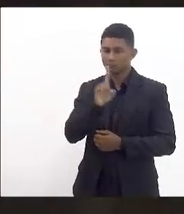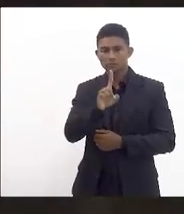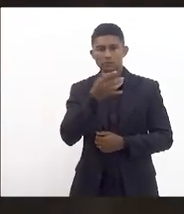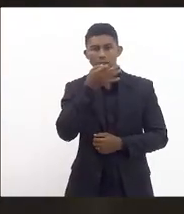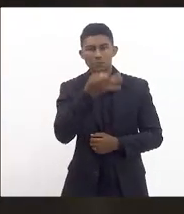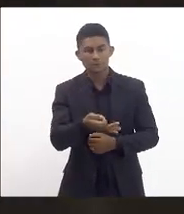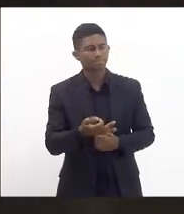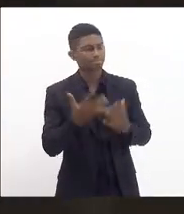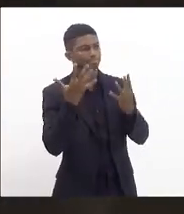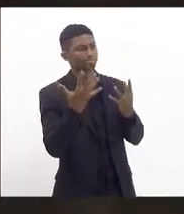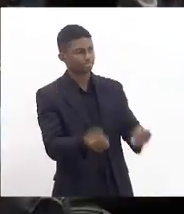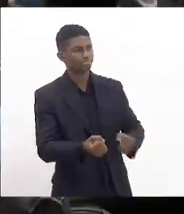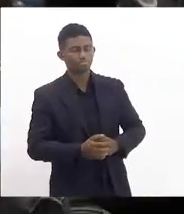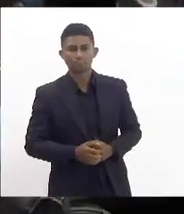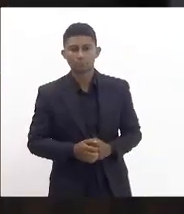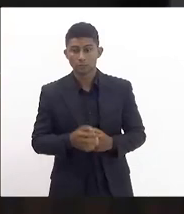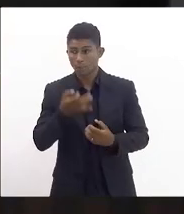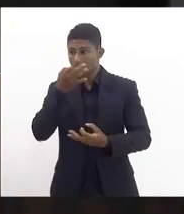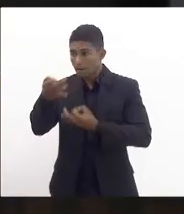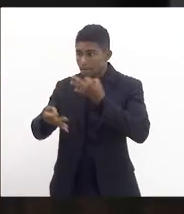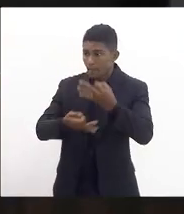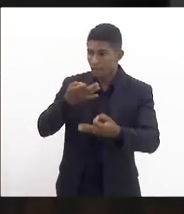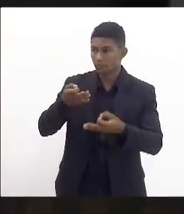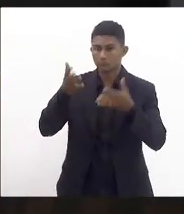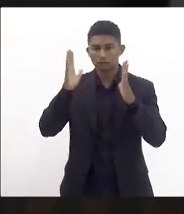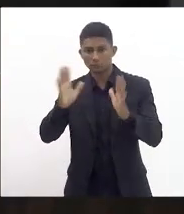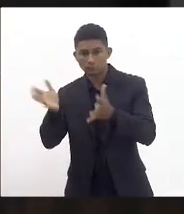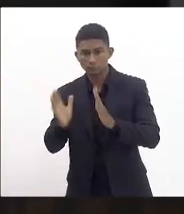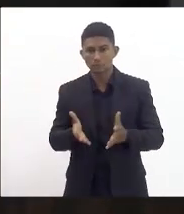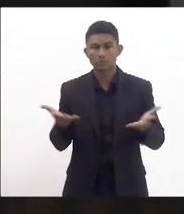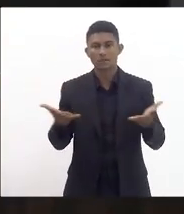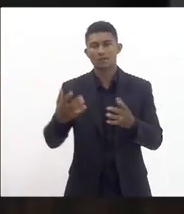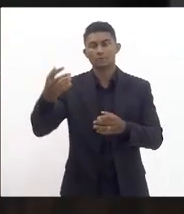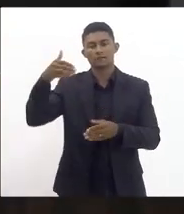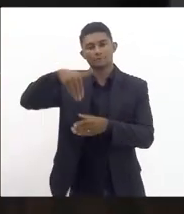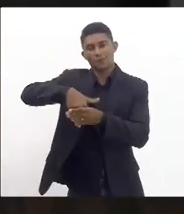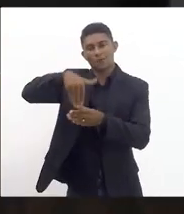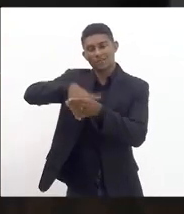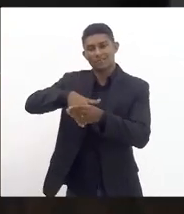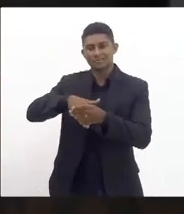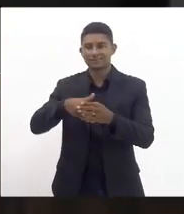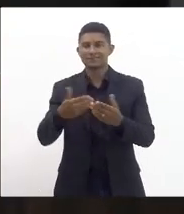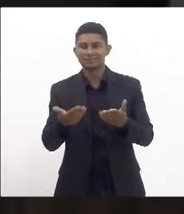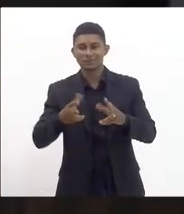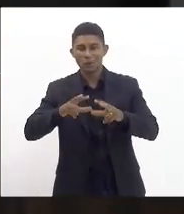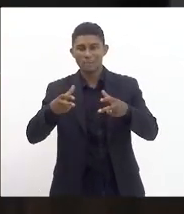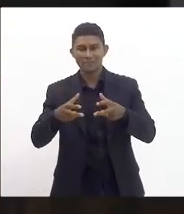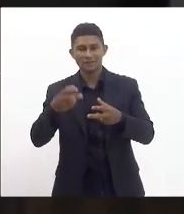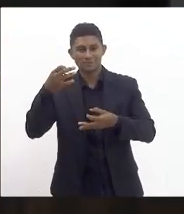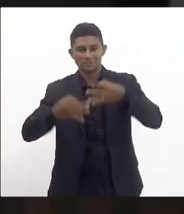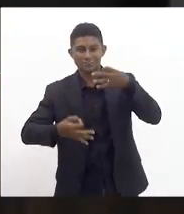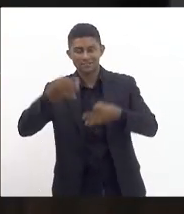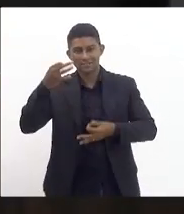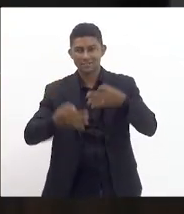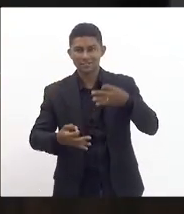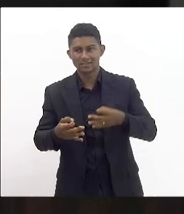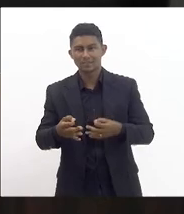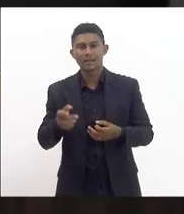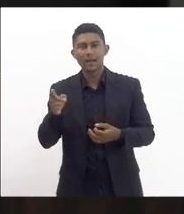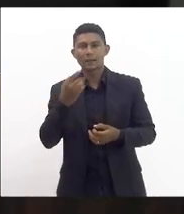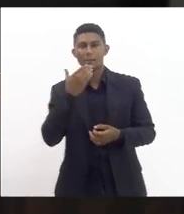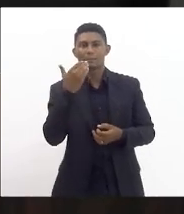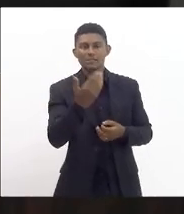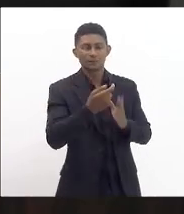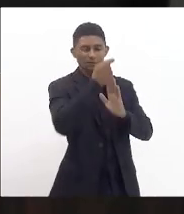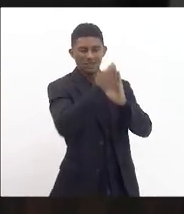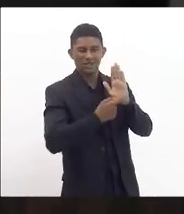Favorável. Com os pareceres emitidos em votação, parecida à Comissão de Constituição e Justiça, que pediu forma de final de